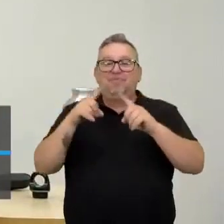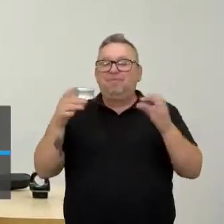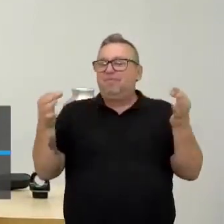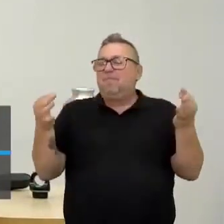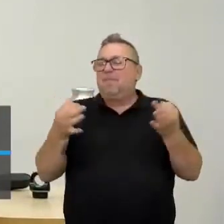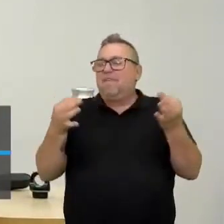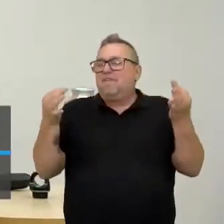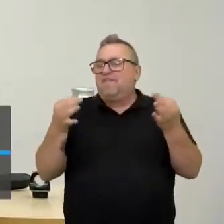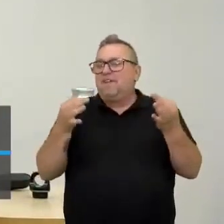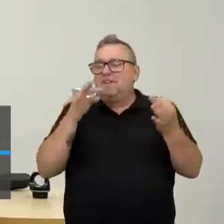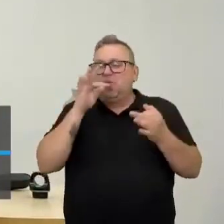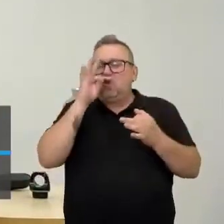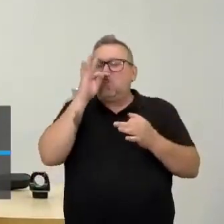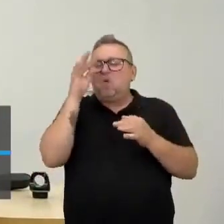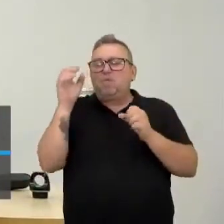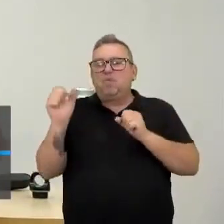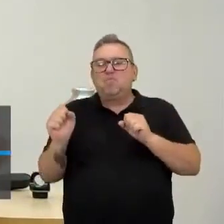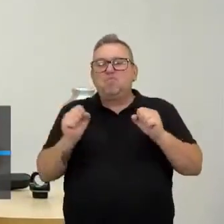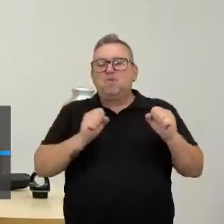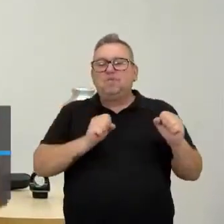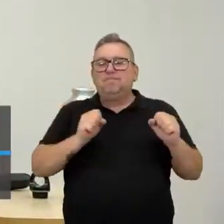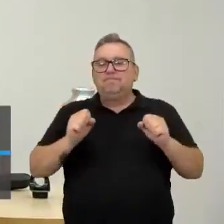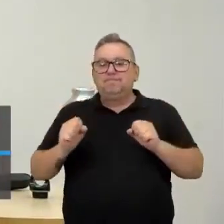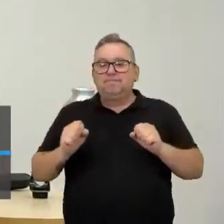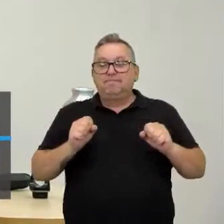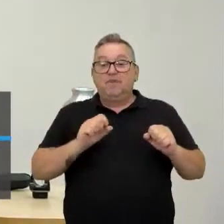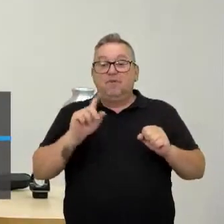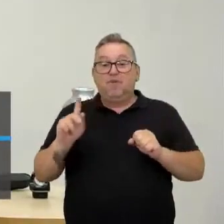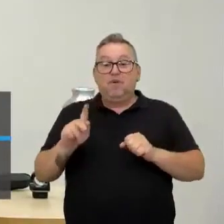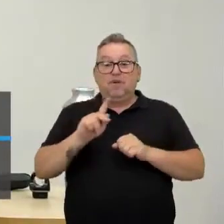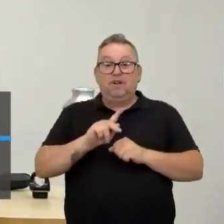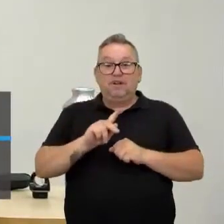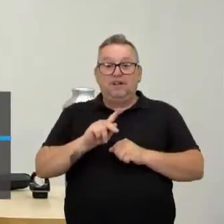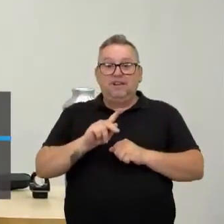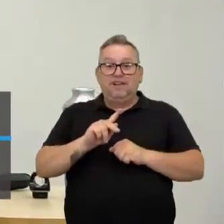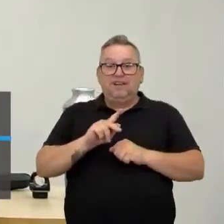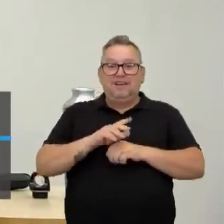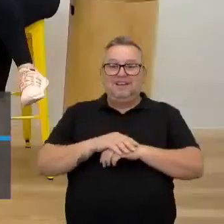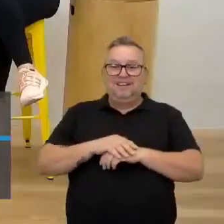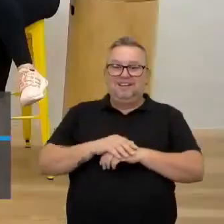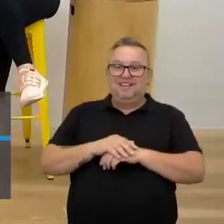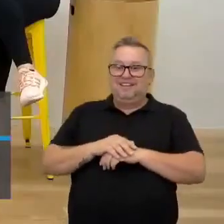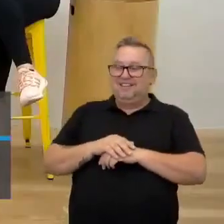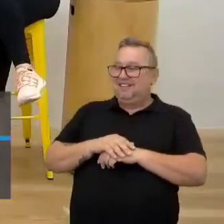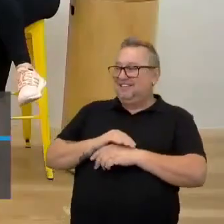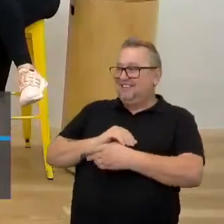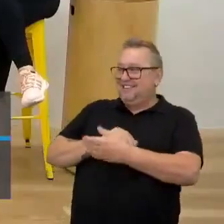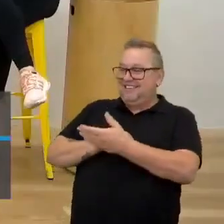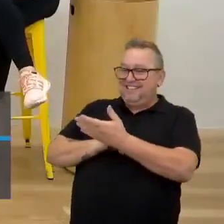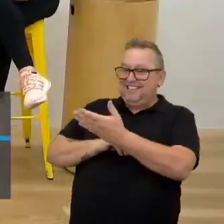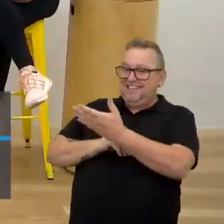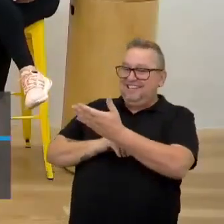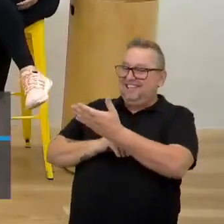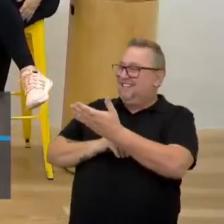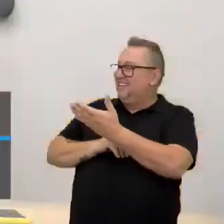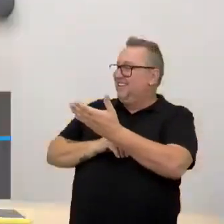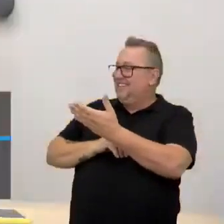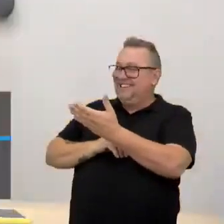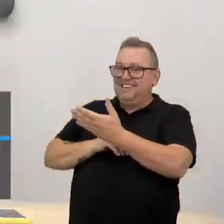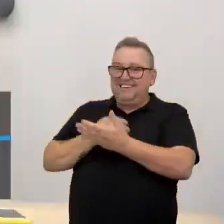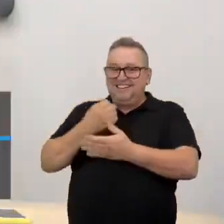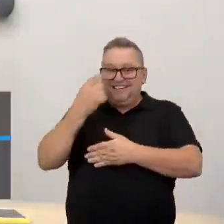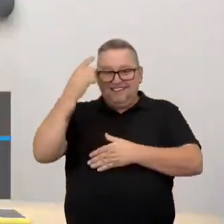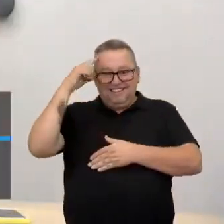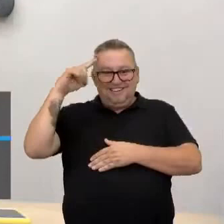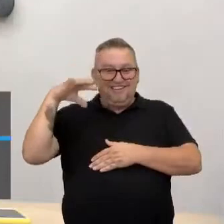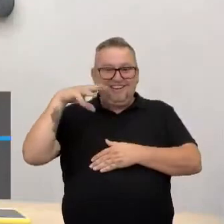magnífica, exuberante de geografia com o professor que é... Eu. Bom dia a